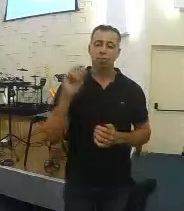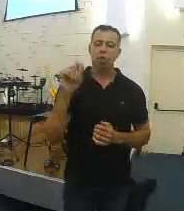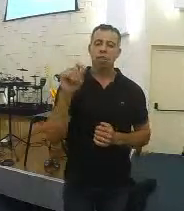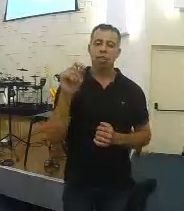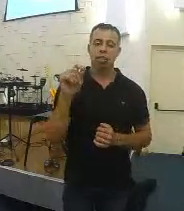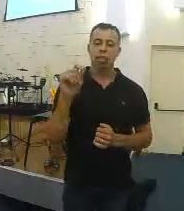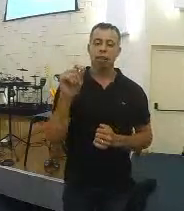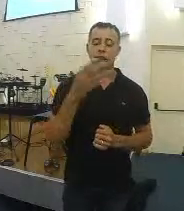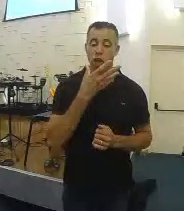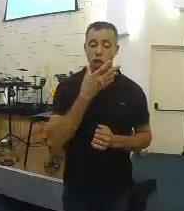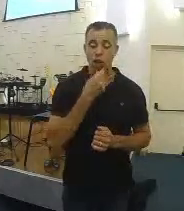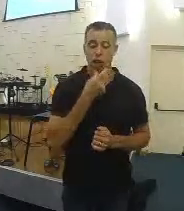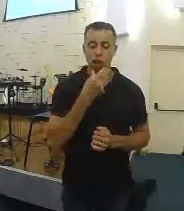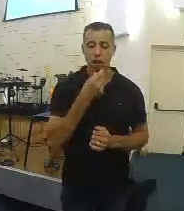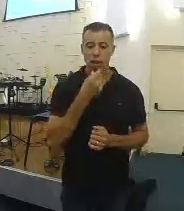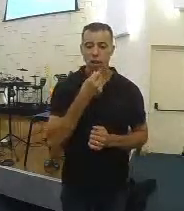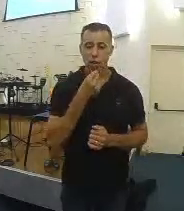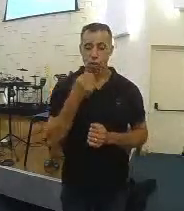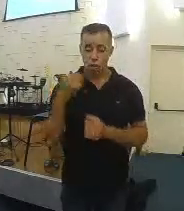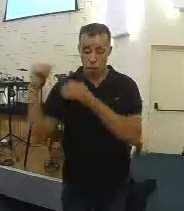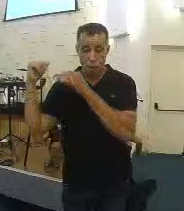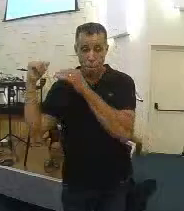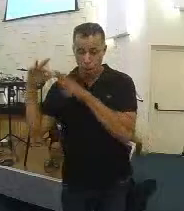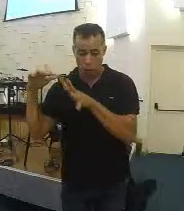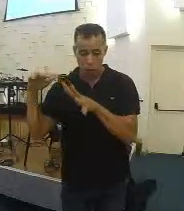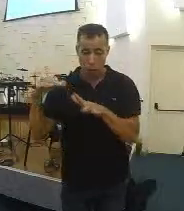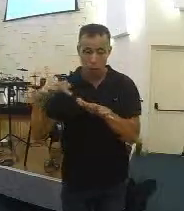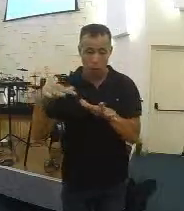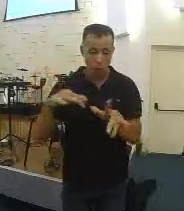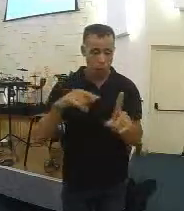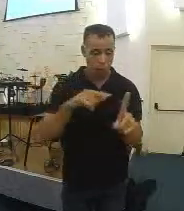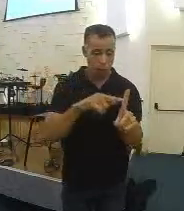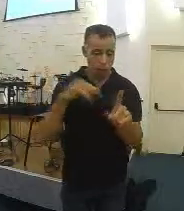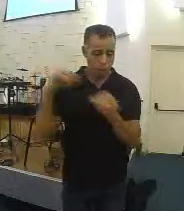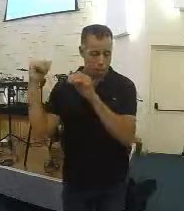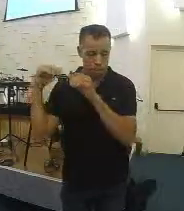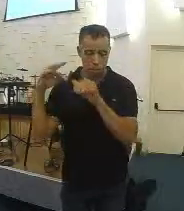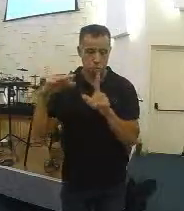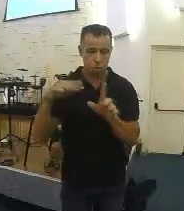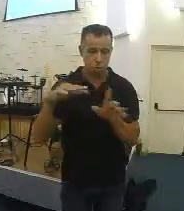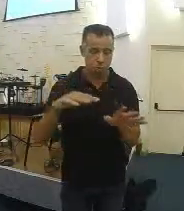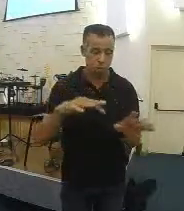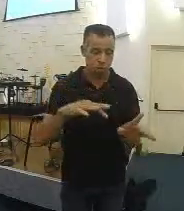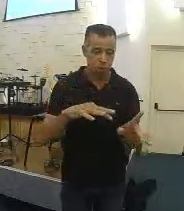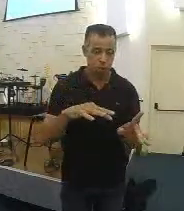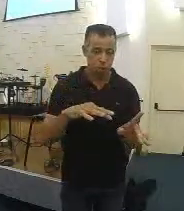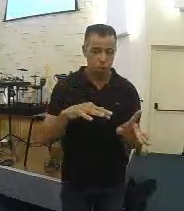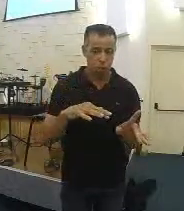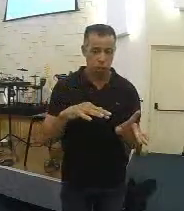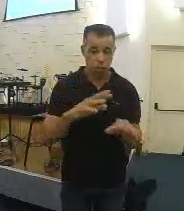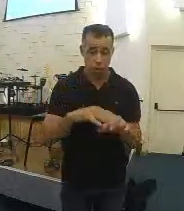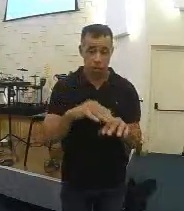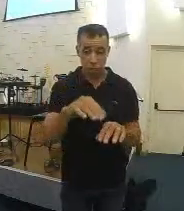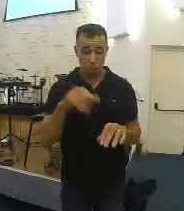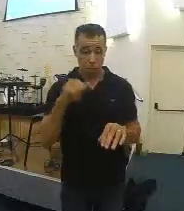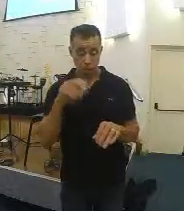aqueles homens que invadiram a propriedade de Mica, chamaram